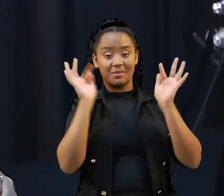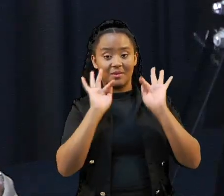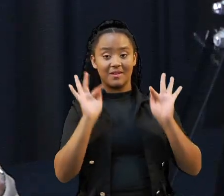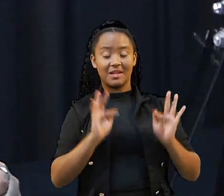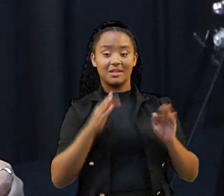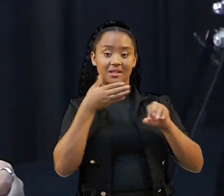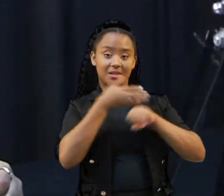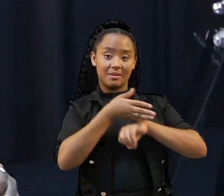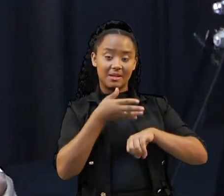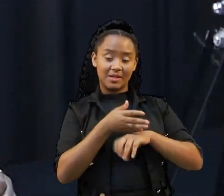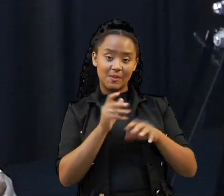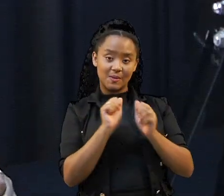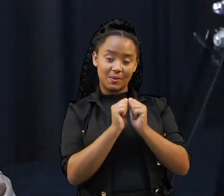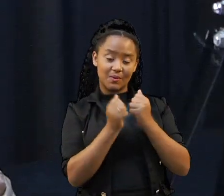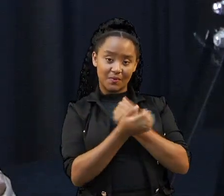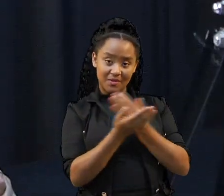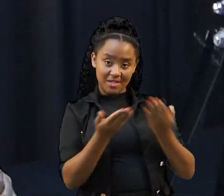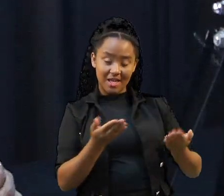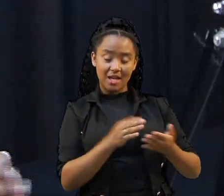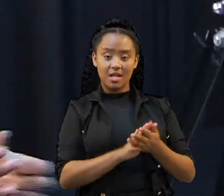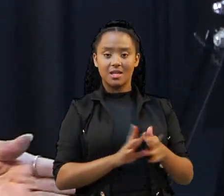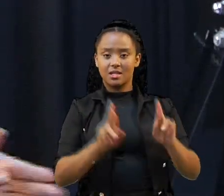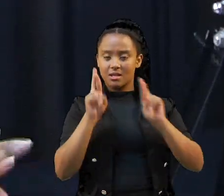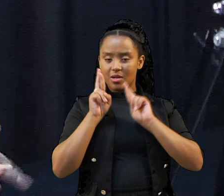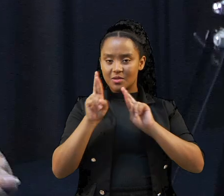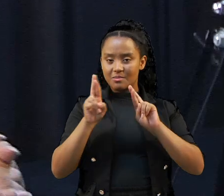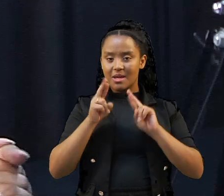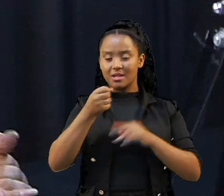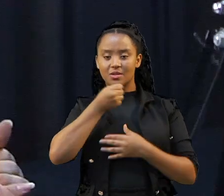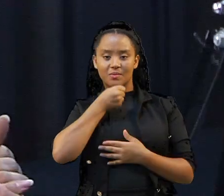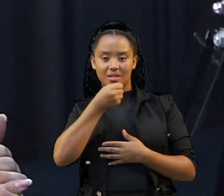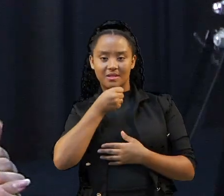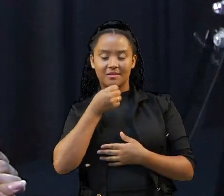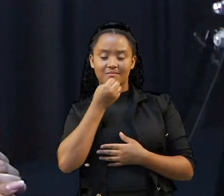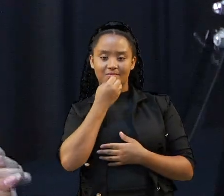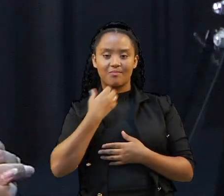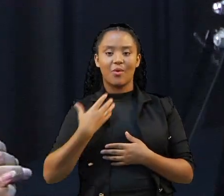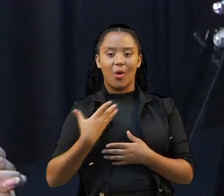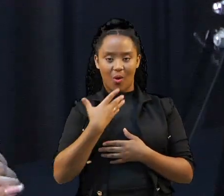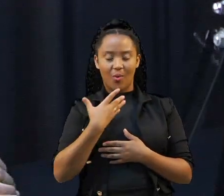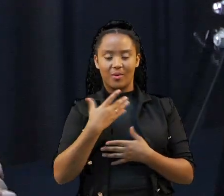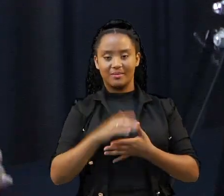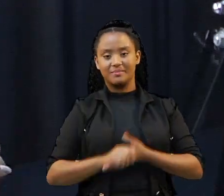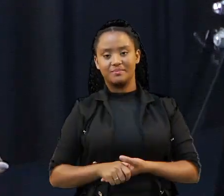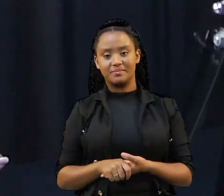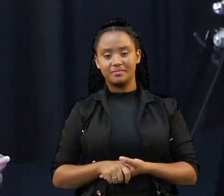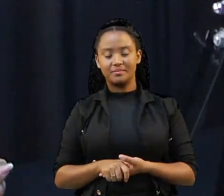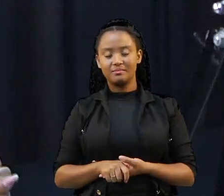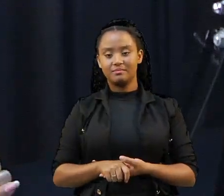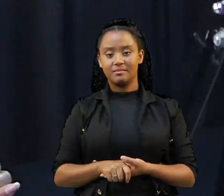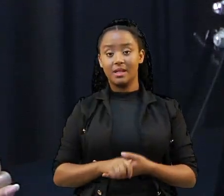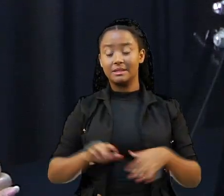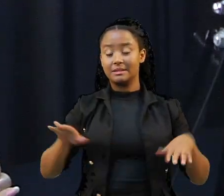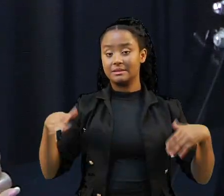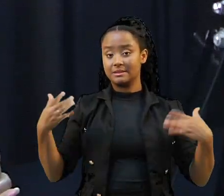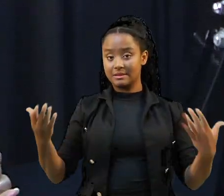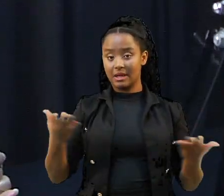daqui. E eu espero que seja uma entrevista muito boa, muito proveitosa, muito enriquecedora.